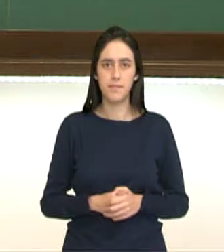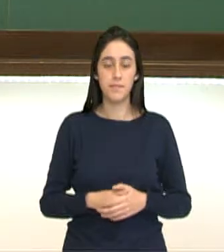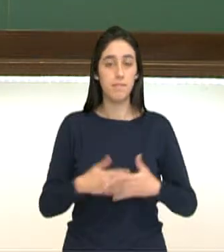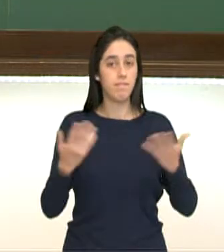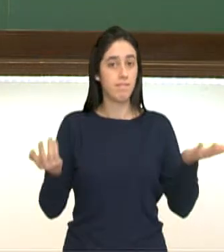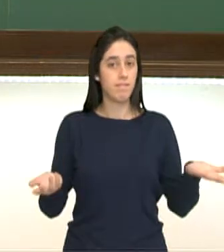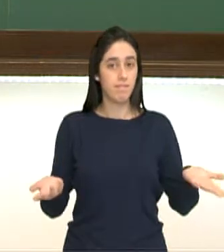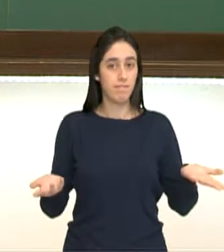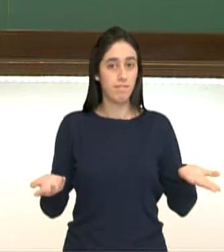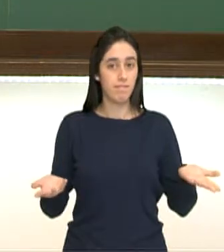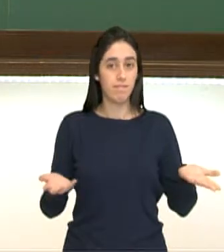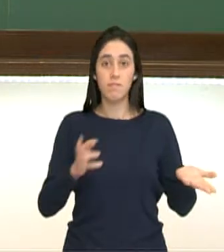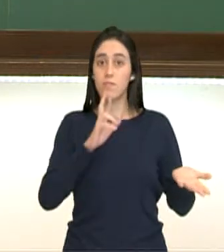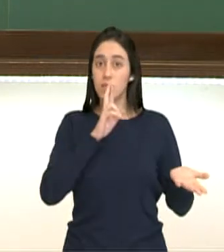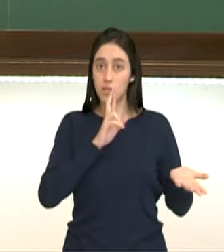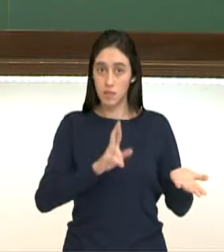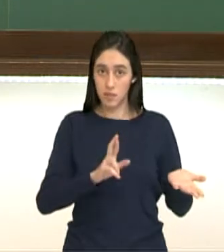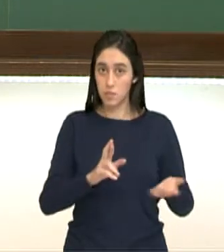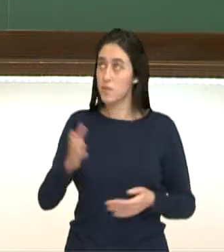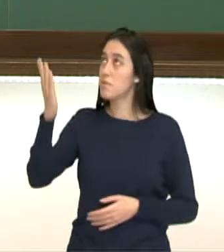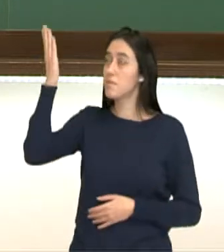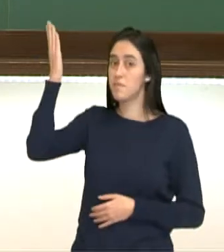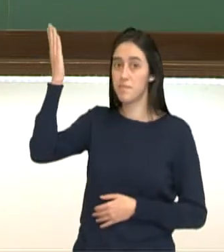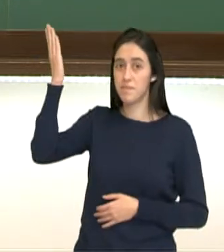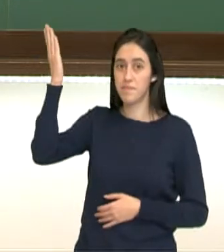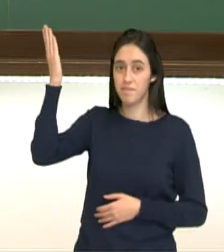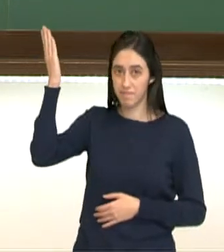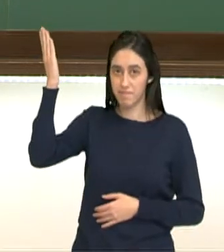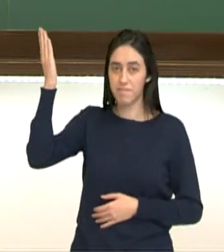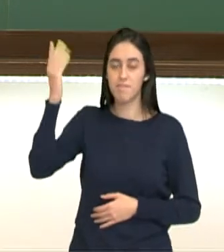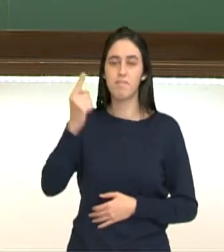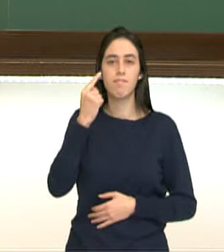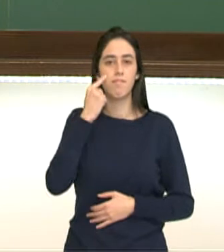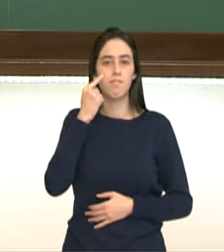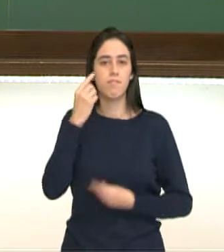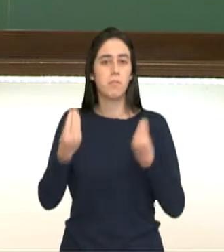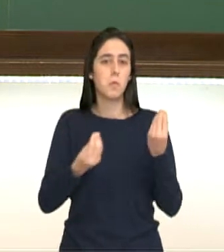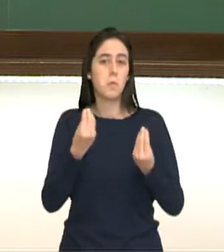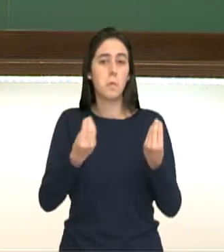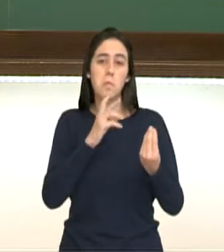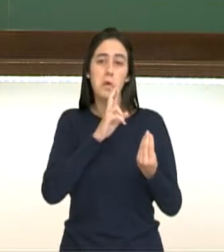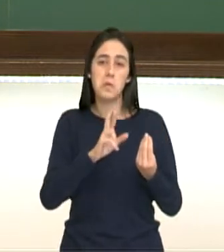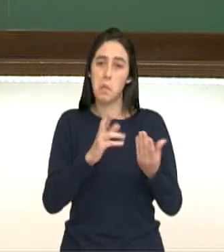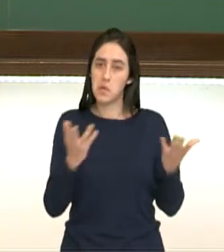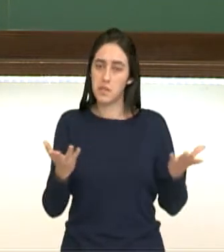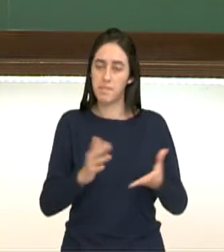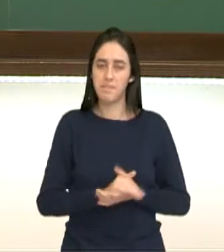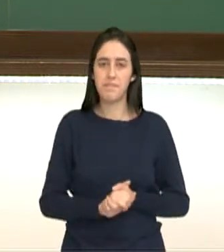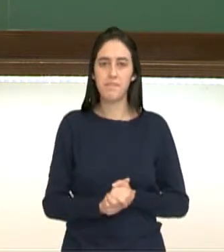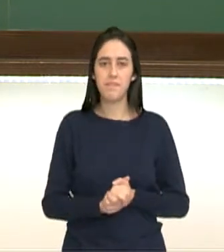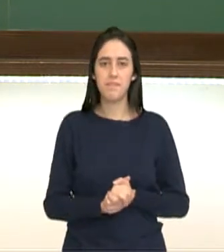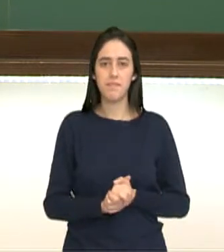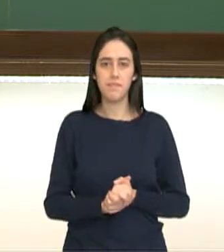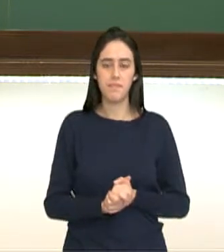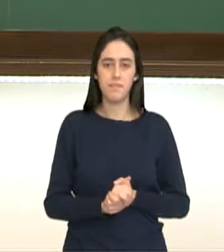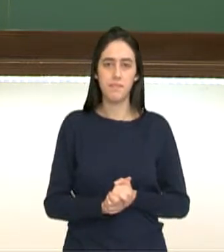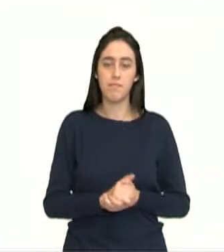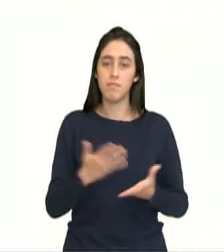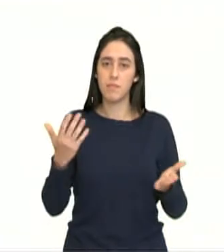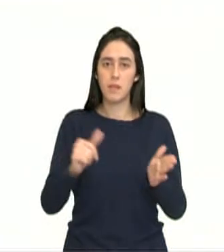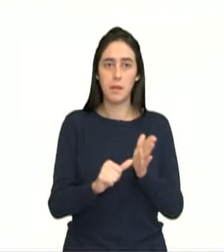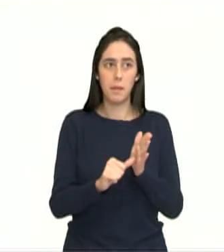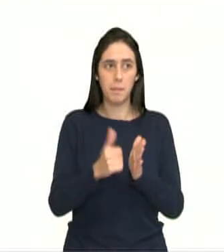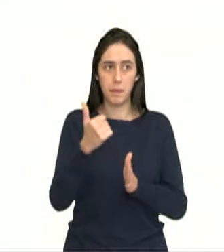E aí, pessoal, responderam mais essas questões? Vamos ver então as expectativas de resposta? Olha só, gente, para a